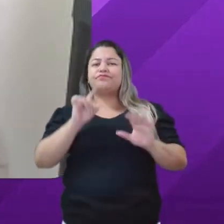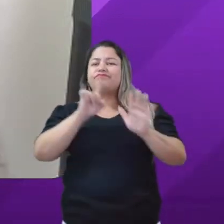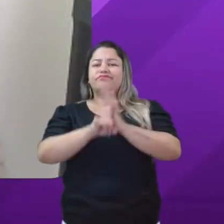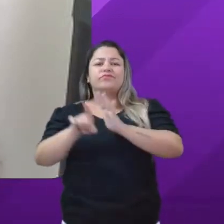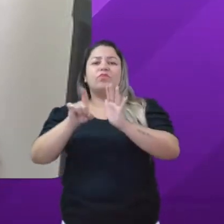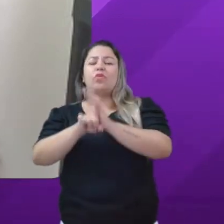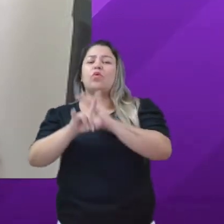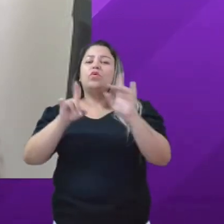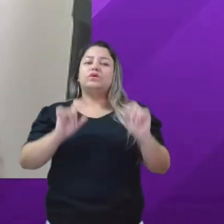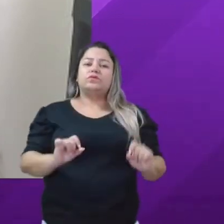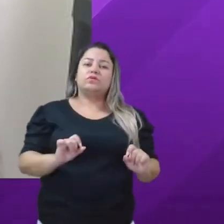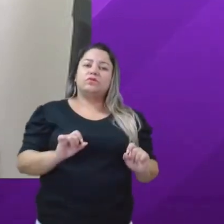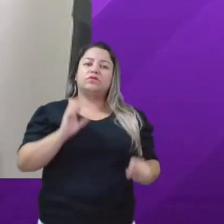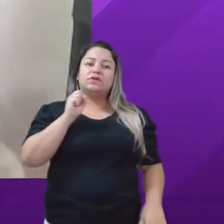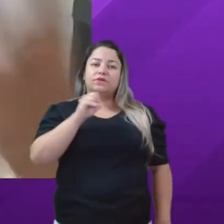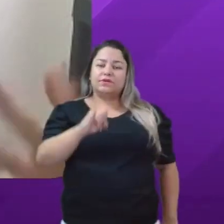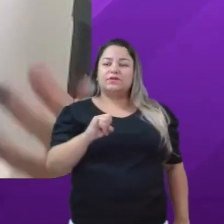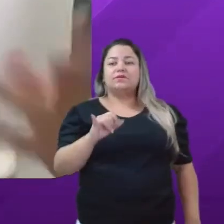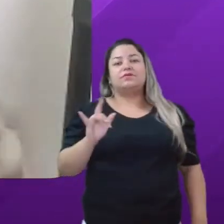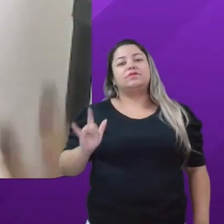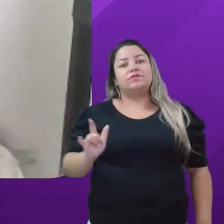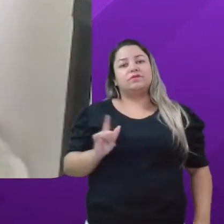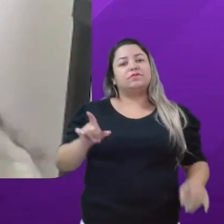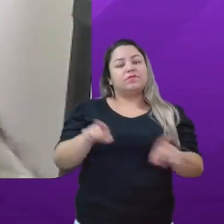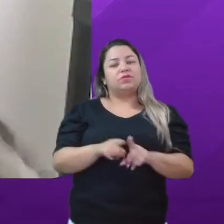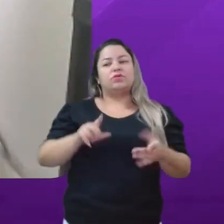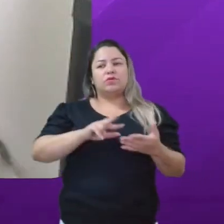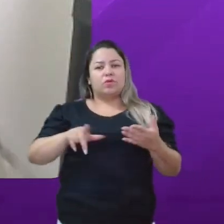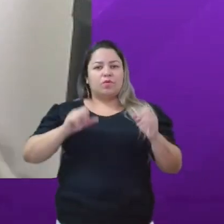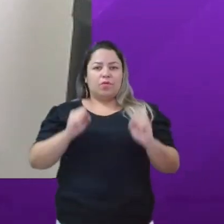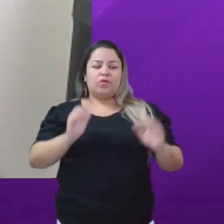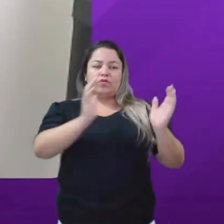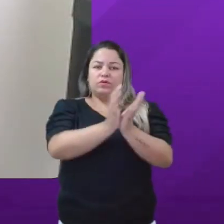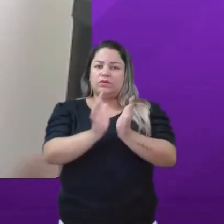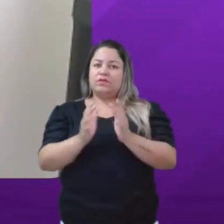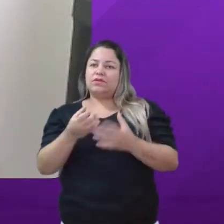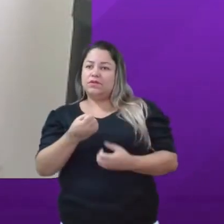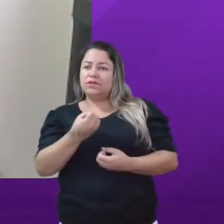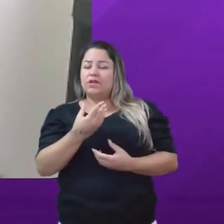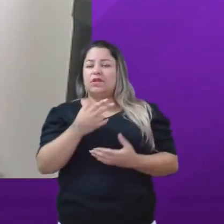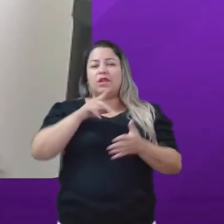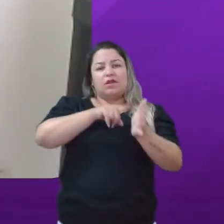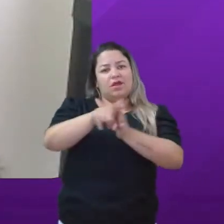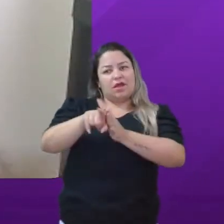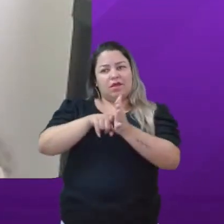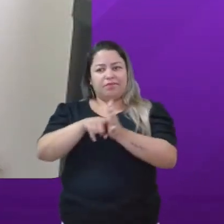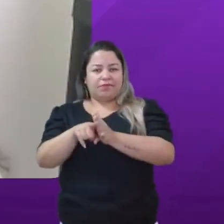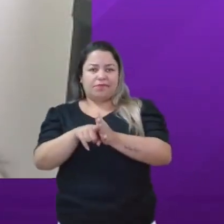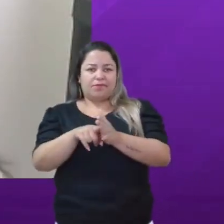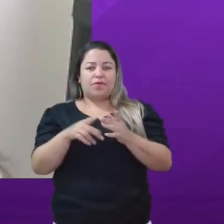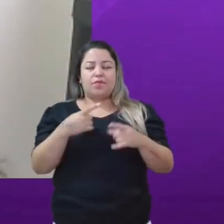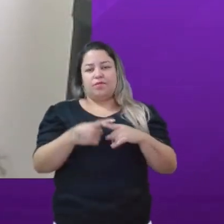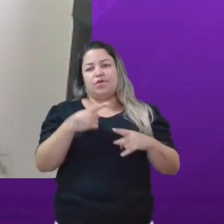questiona se a questão de gênero pode ser uma categoria literária a ser analisada, né? E depois,